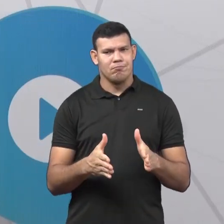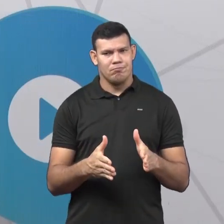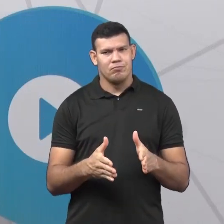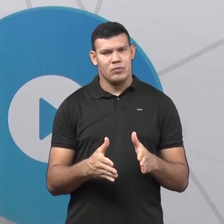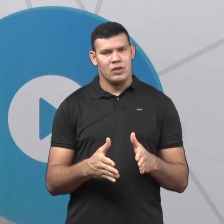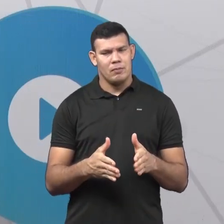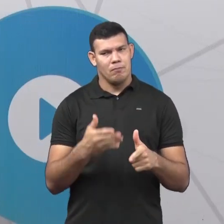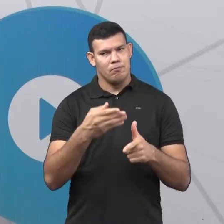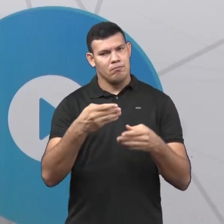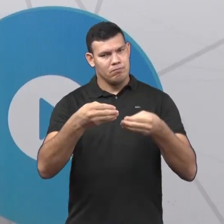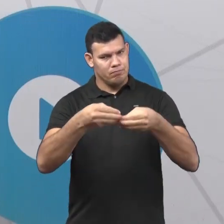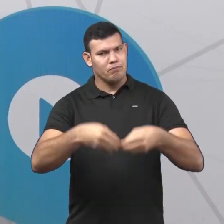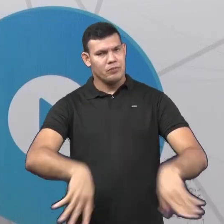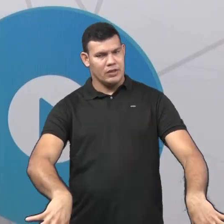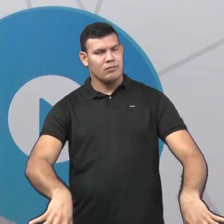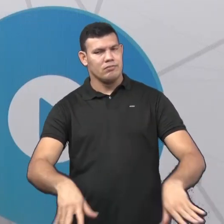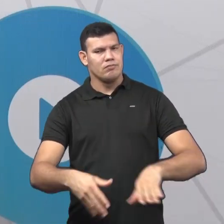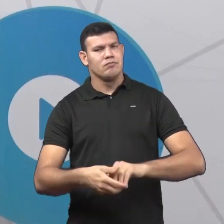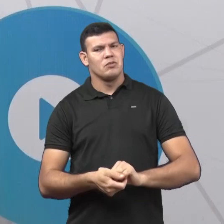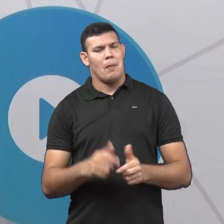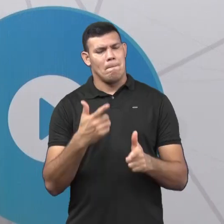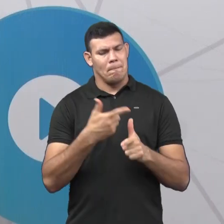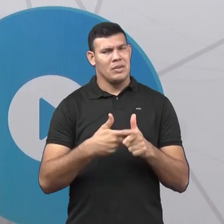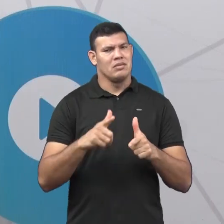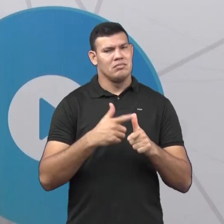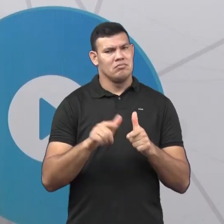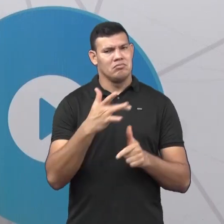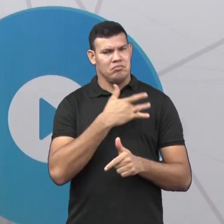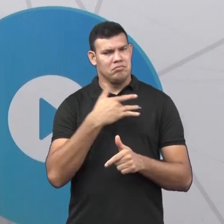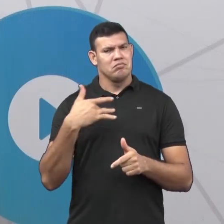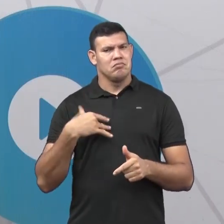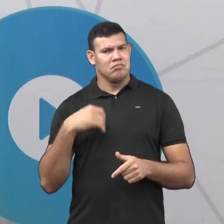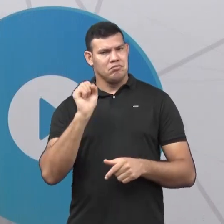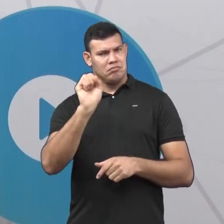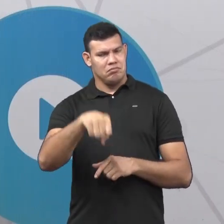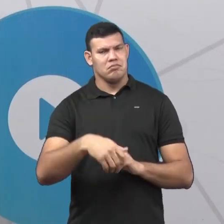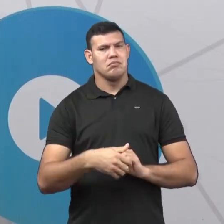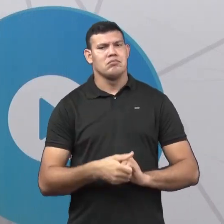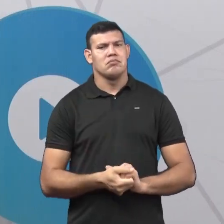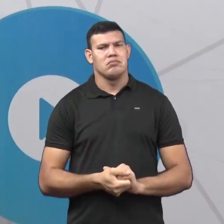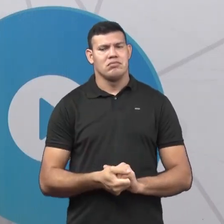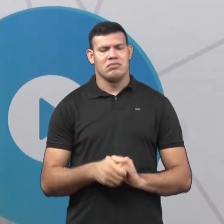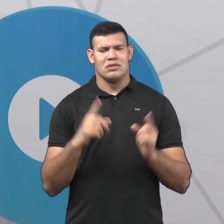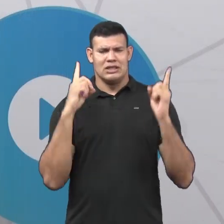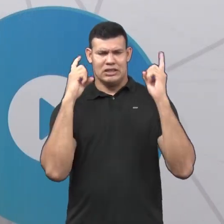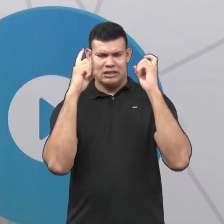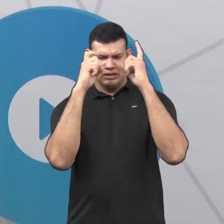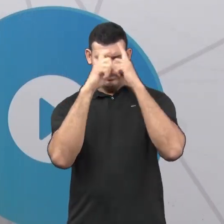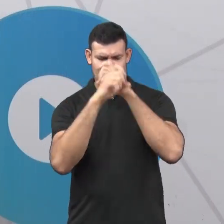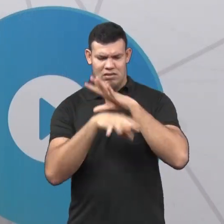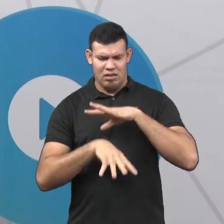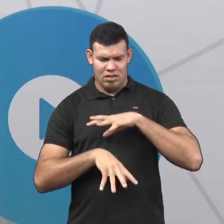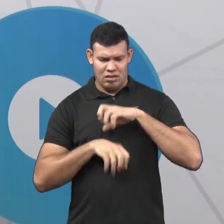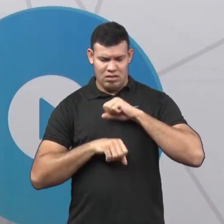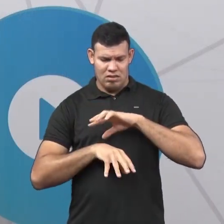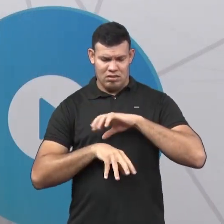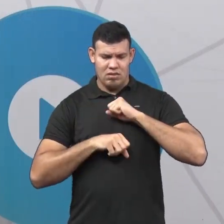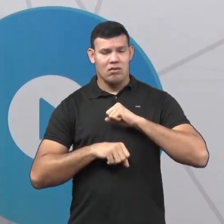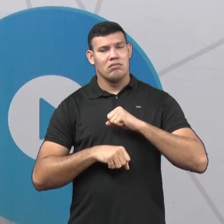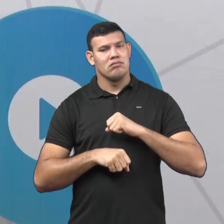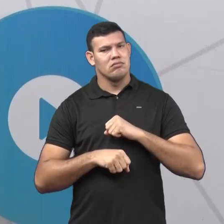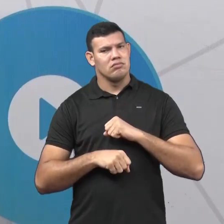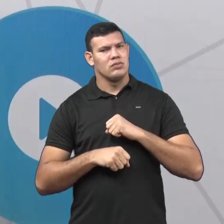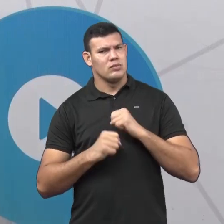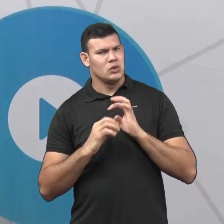interferir e pode causar alguma doença, alguma dificuldade em oxigenação do organismo, porque